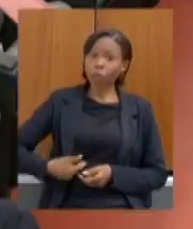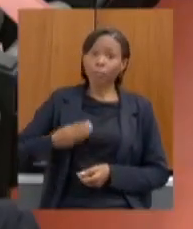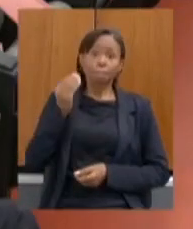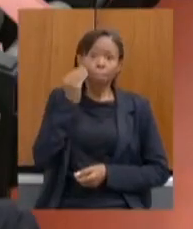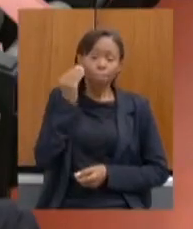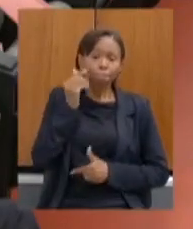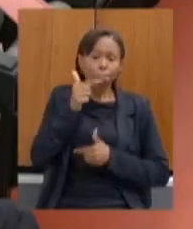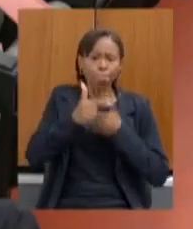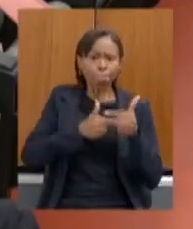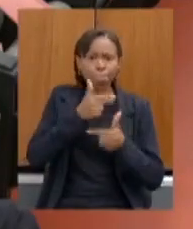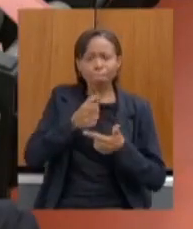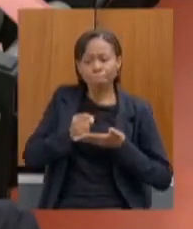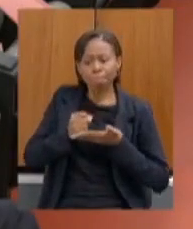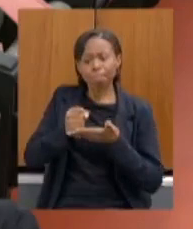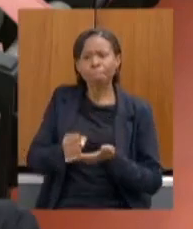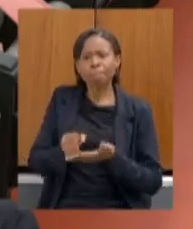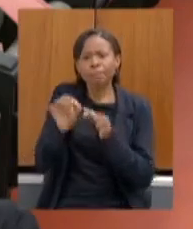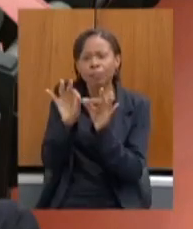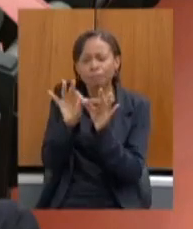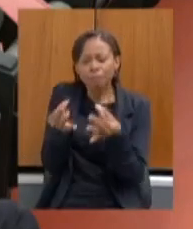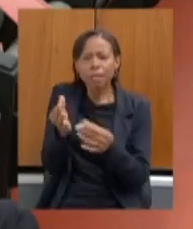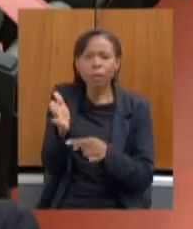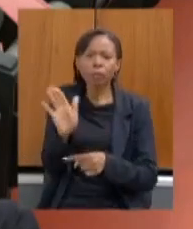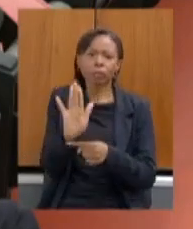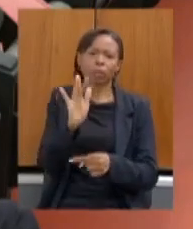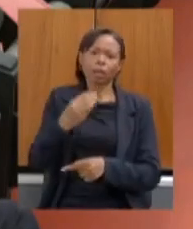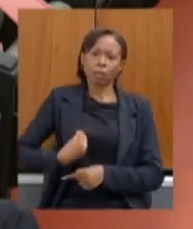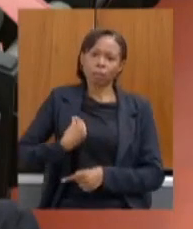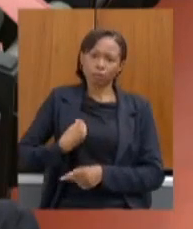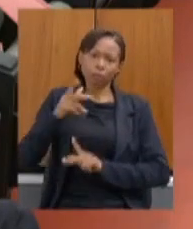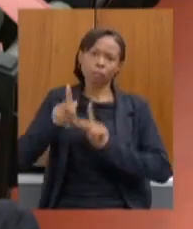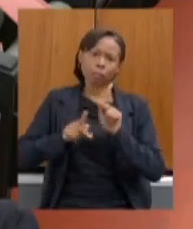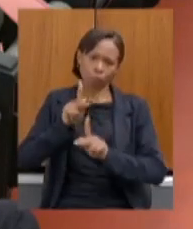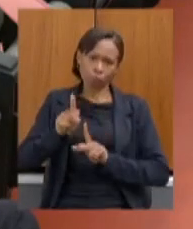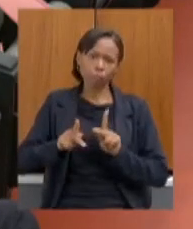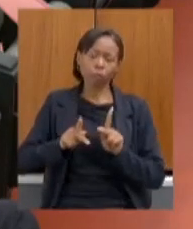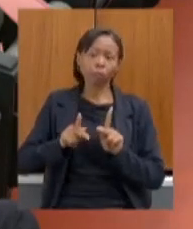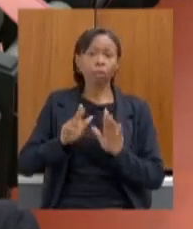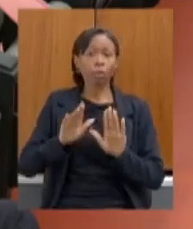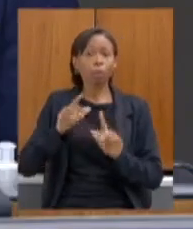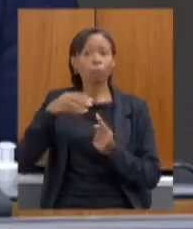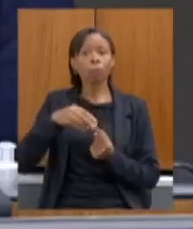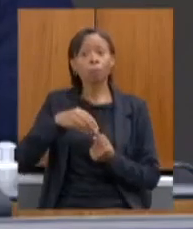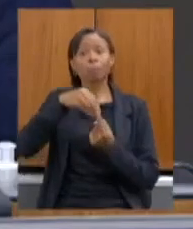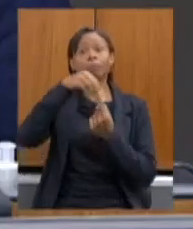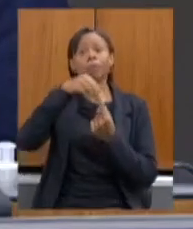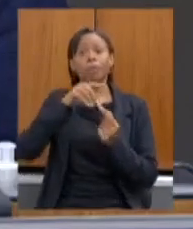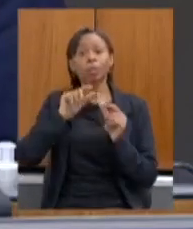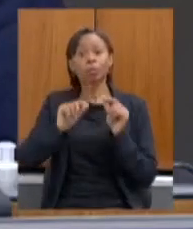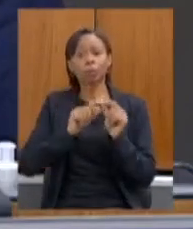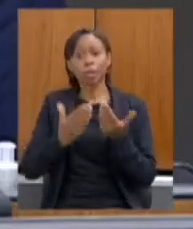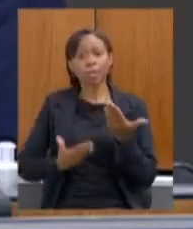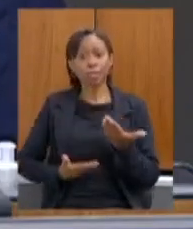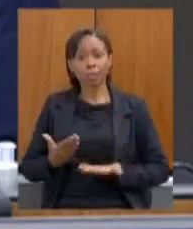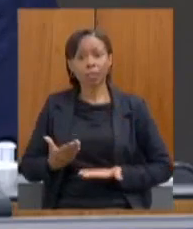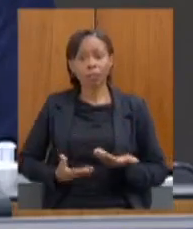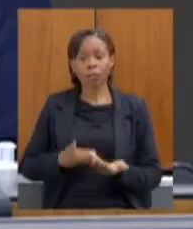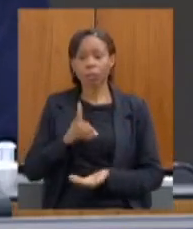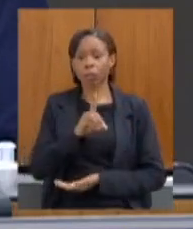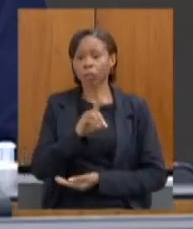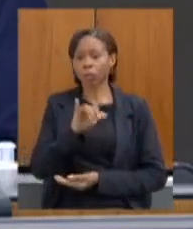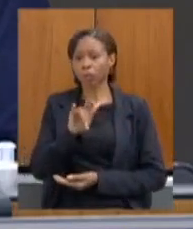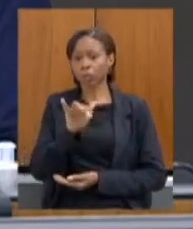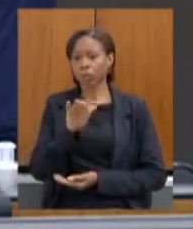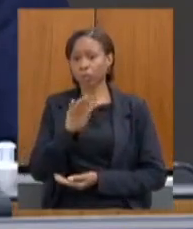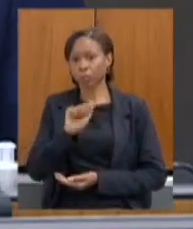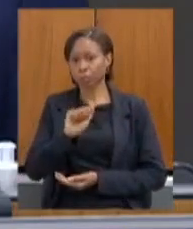facilitar a vida dos nossos cidadãos. Posso citar aqui o primeiro lugar no ranking de oferta de serviços digitais, que facilita para o nosso